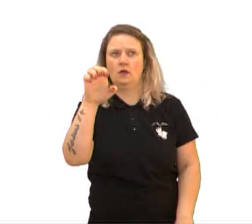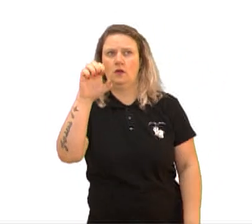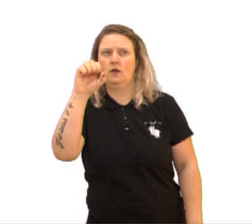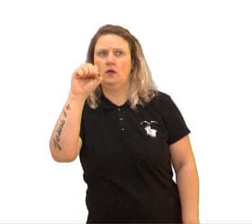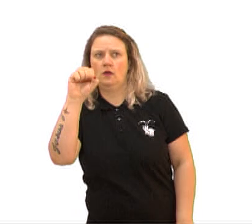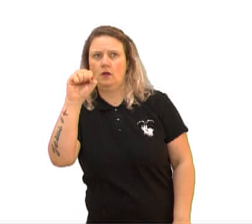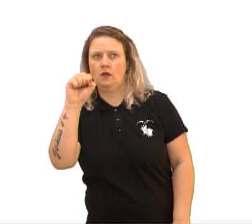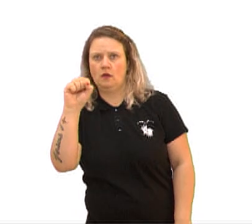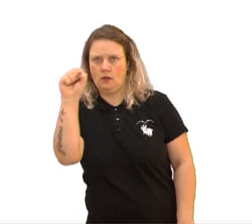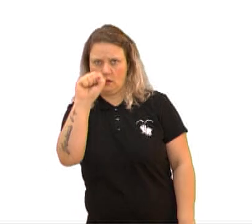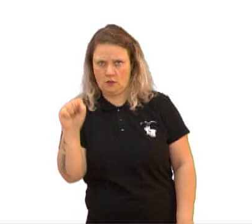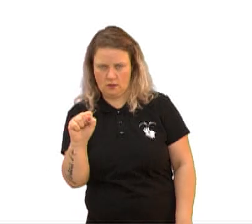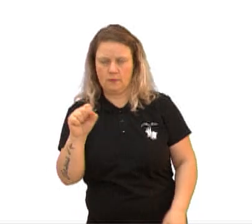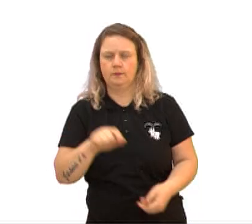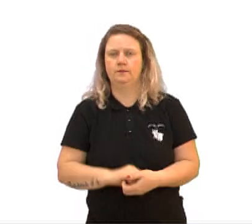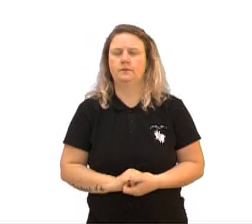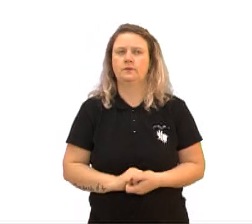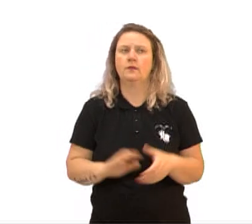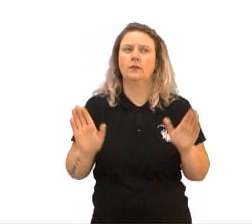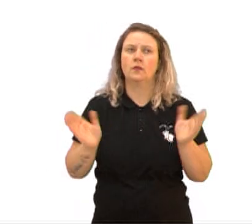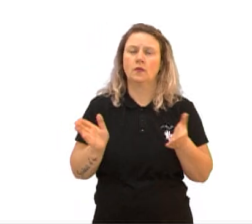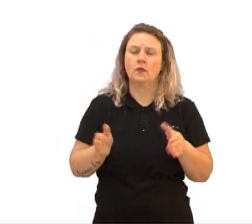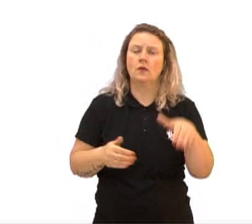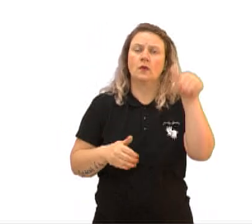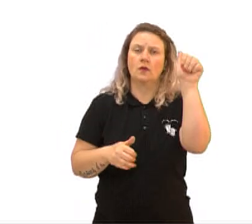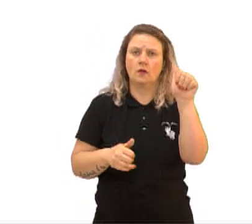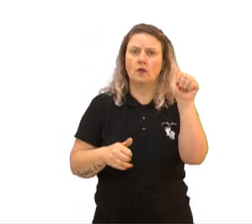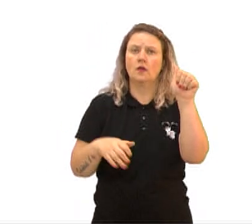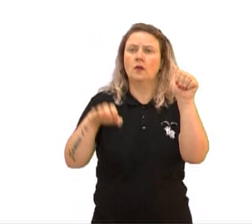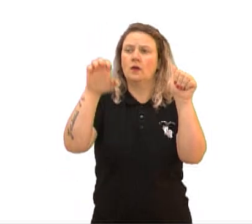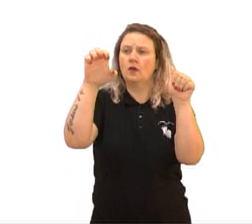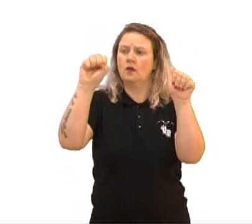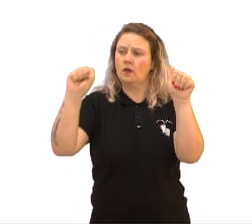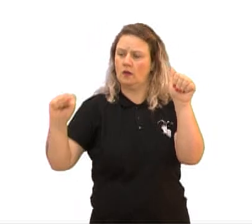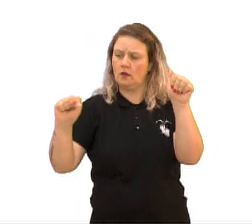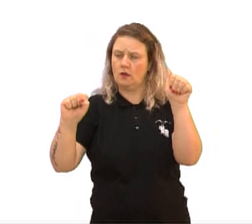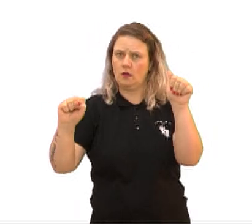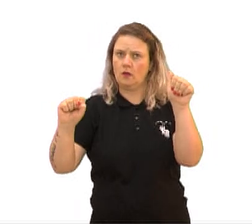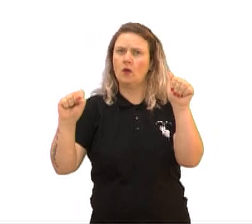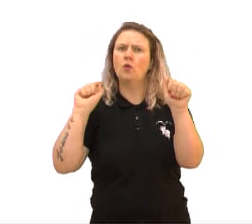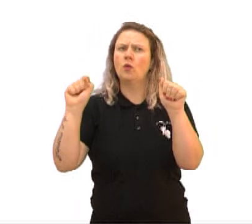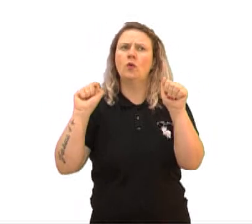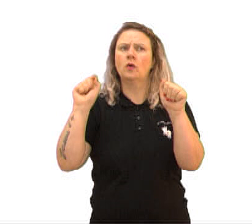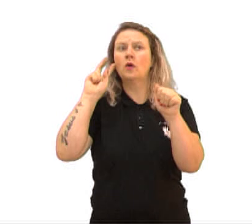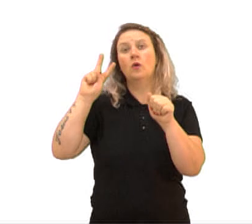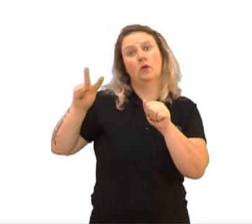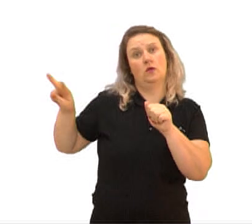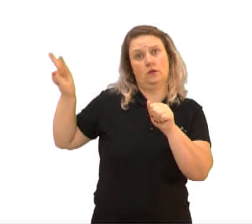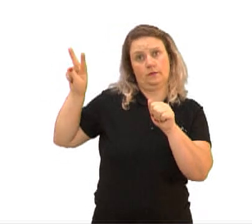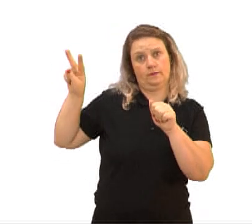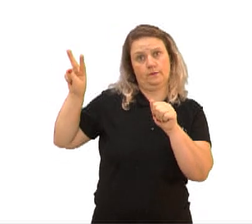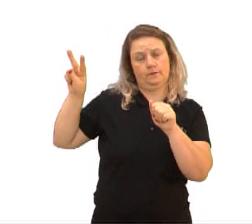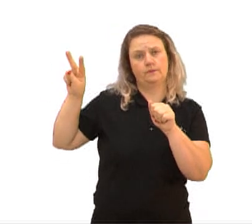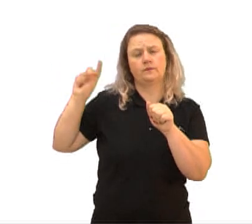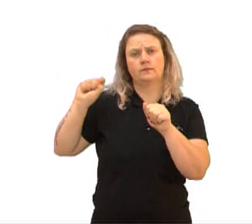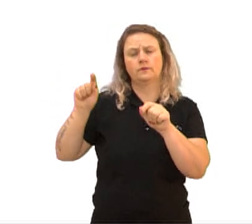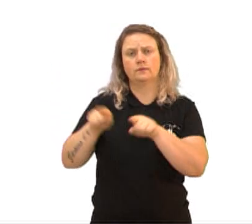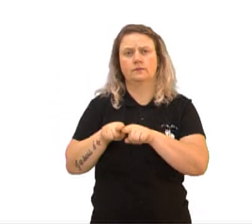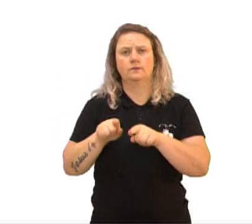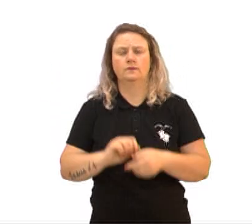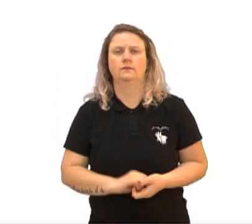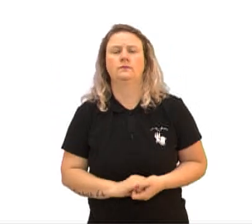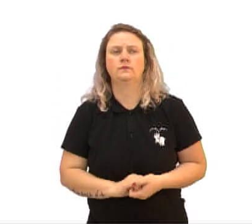coluna, composta por X e Y. E a matriz ES é uma matriz com essa carinha aqui. E ele vai explicar o